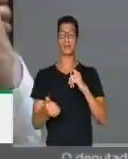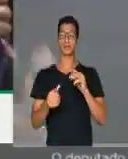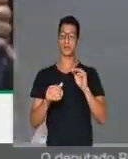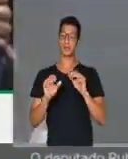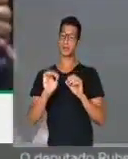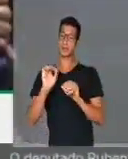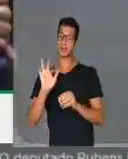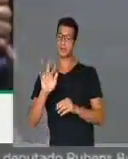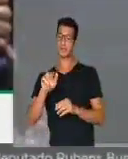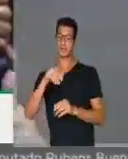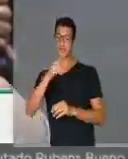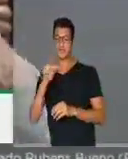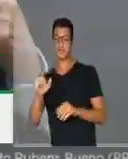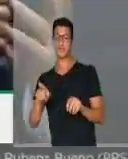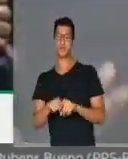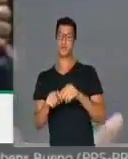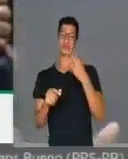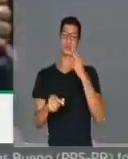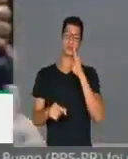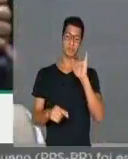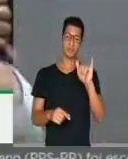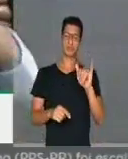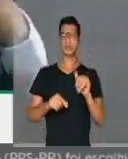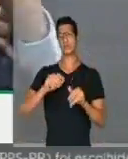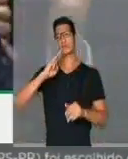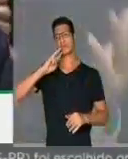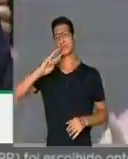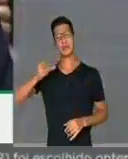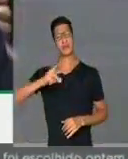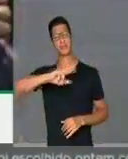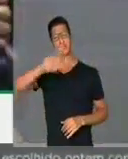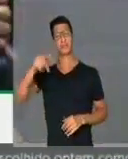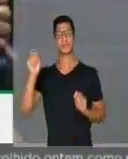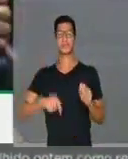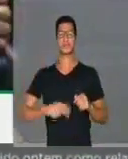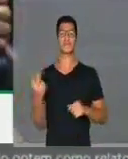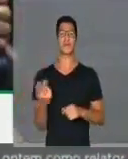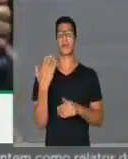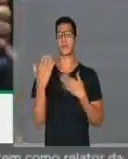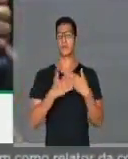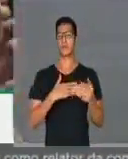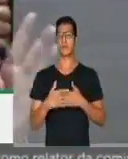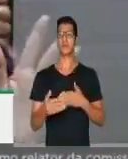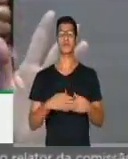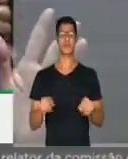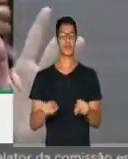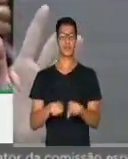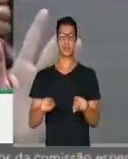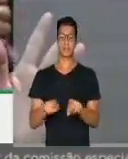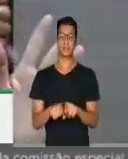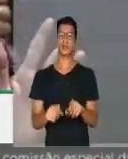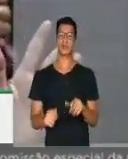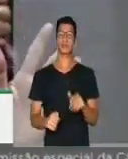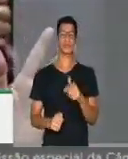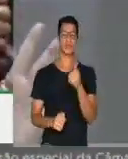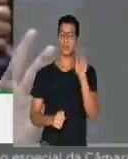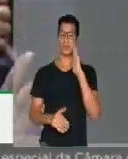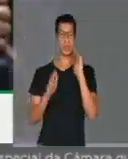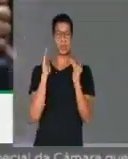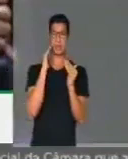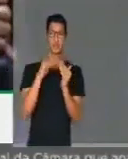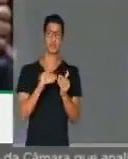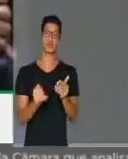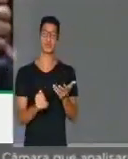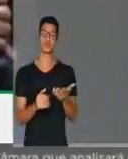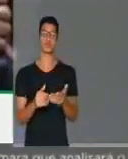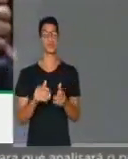o fundão, esses 3 bilhões e tantos bilhões, seja lá o valor que for, também não é